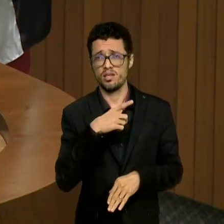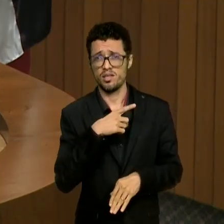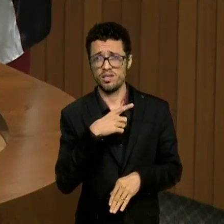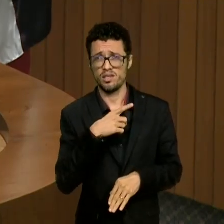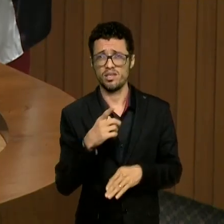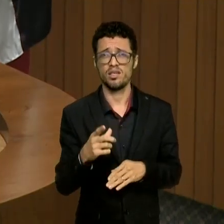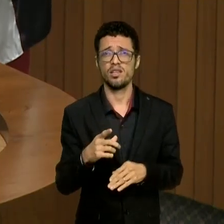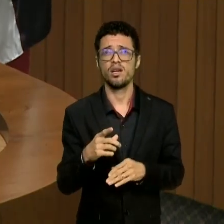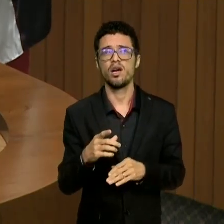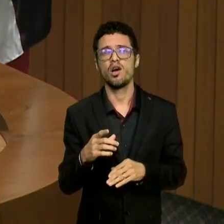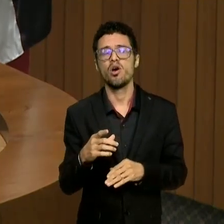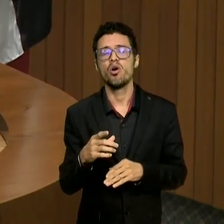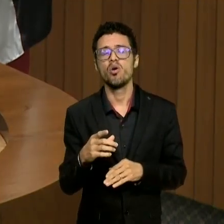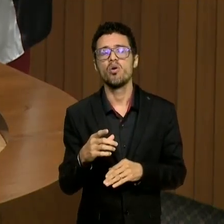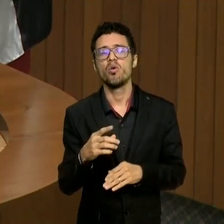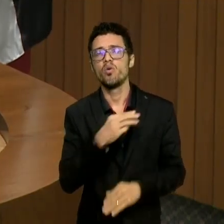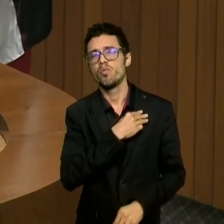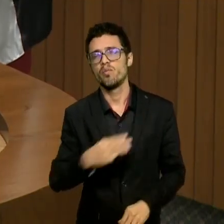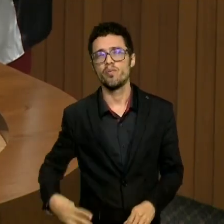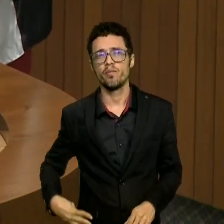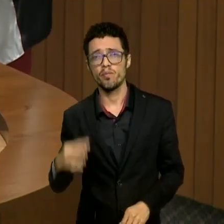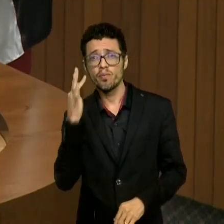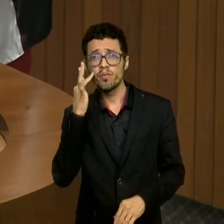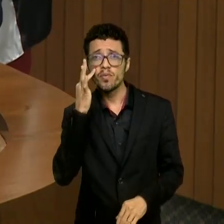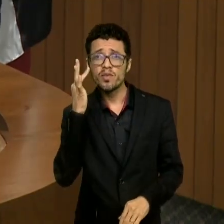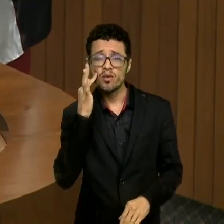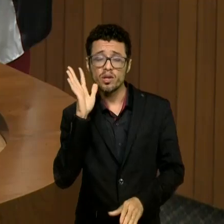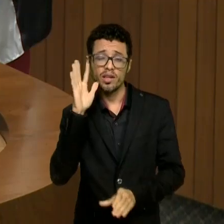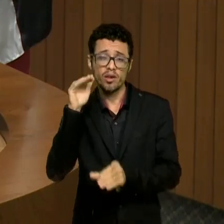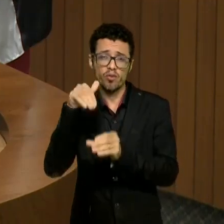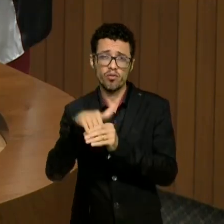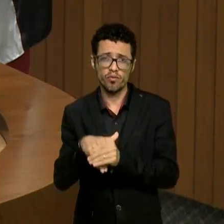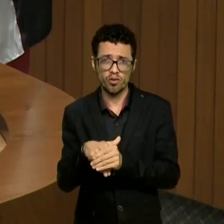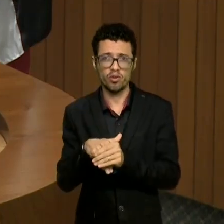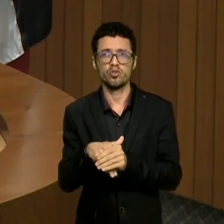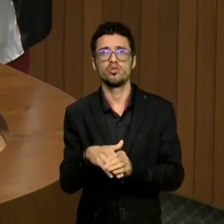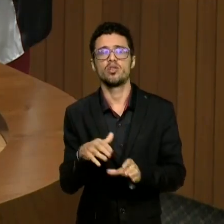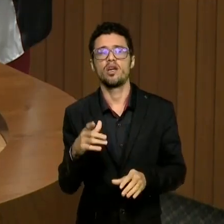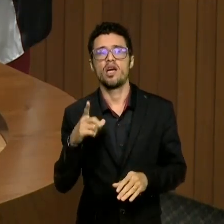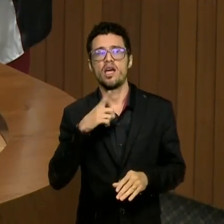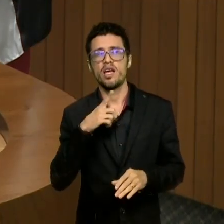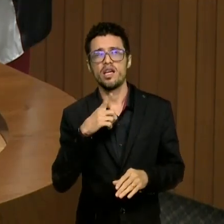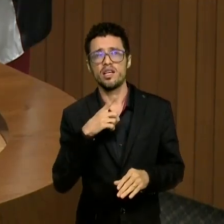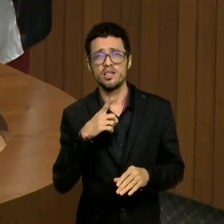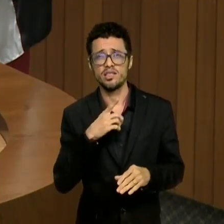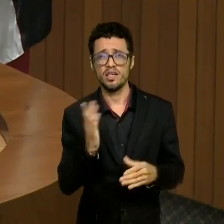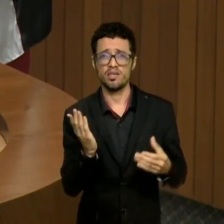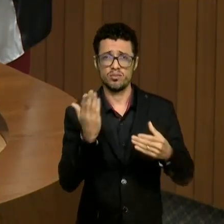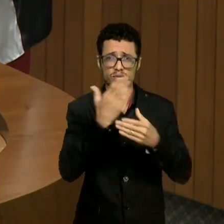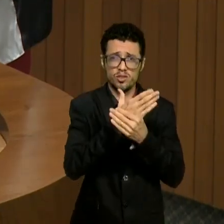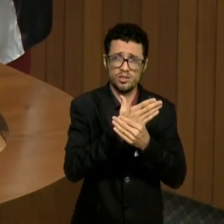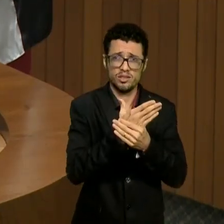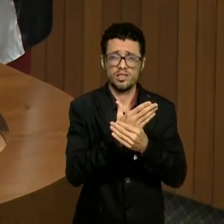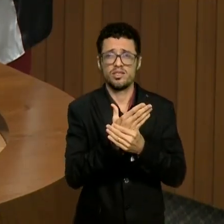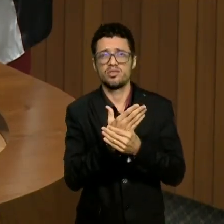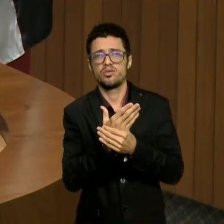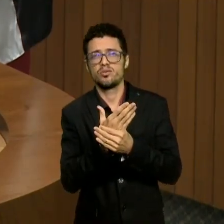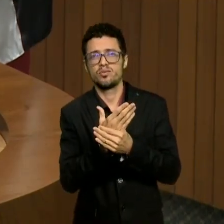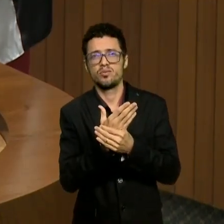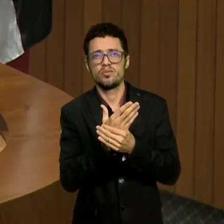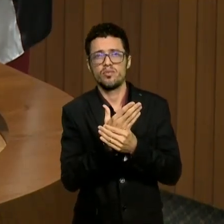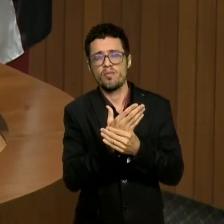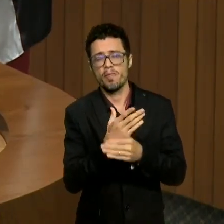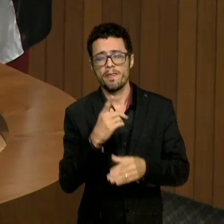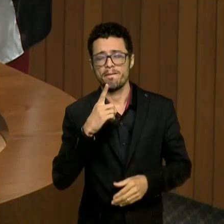uma votação, ele dá um voto e não se julga por suspeito numa ação eleitoral que deu um deputado a mais para o partido do